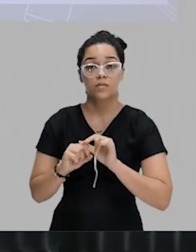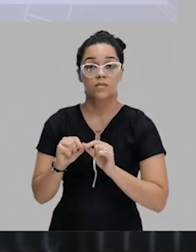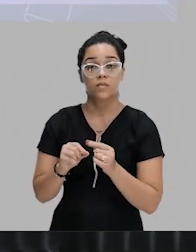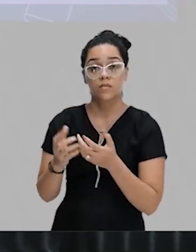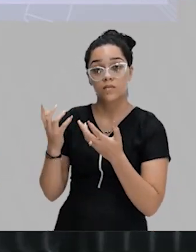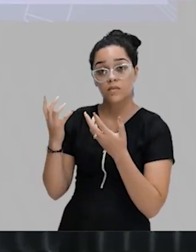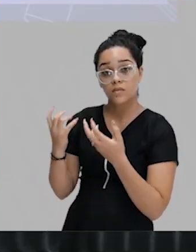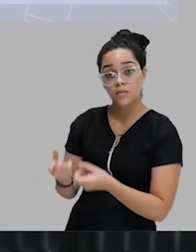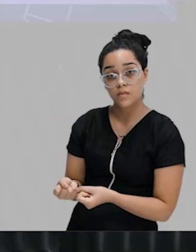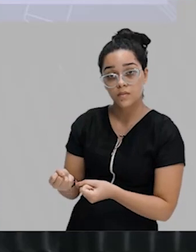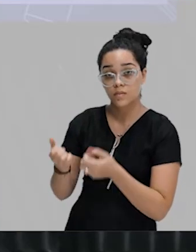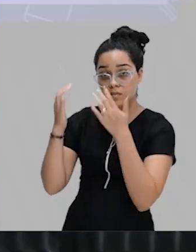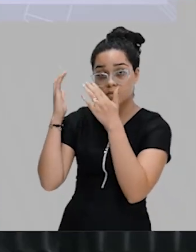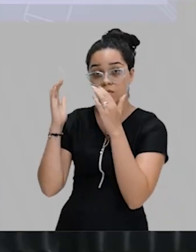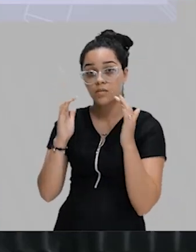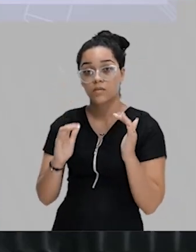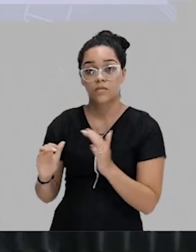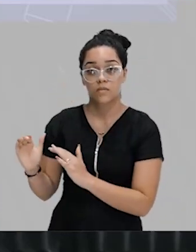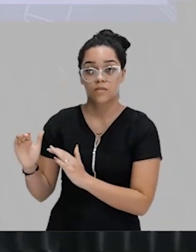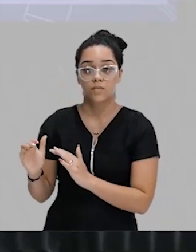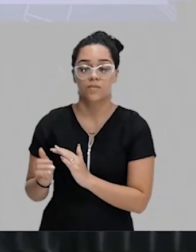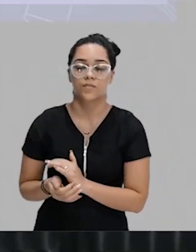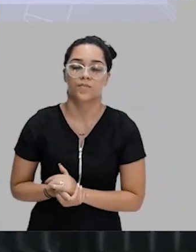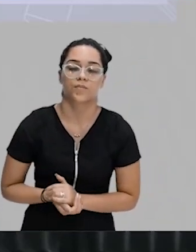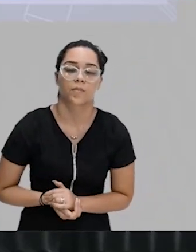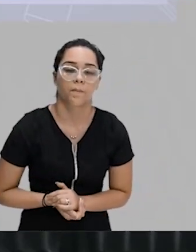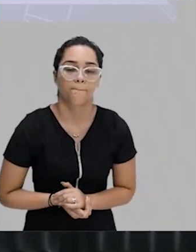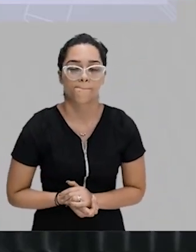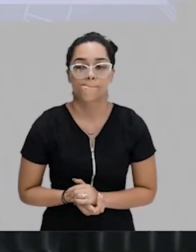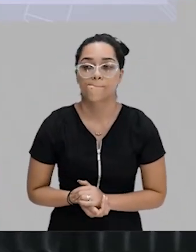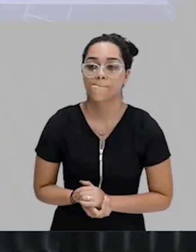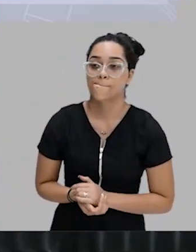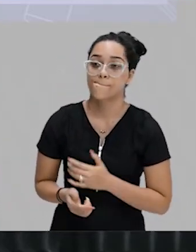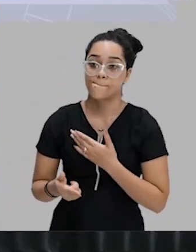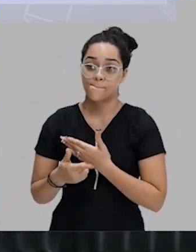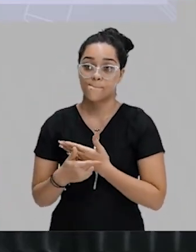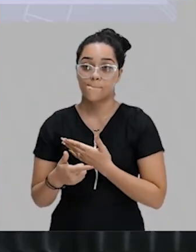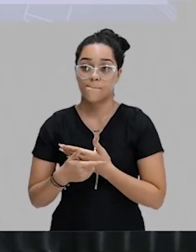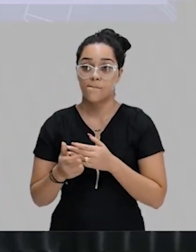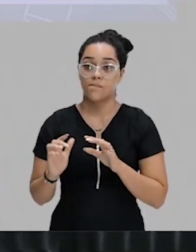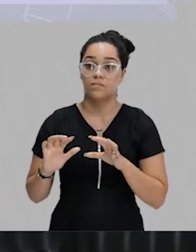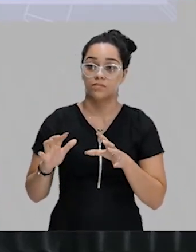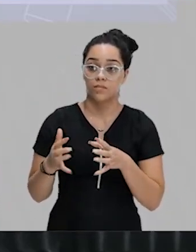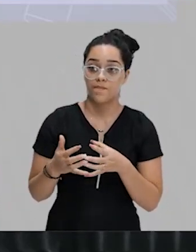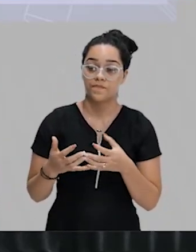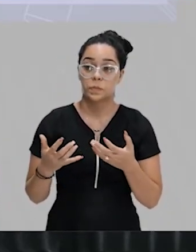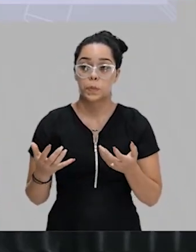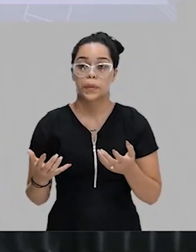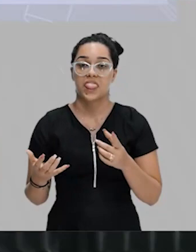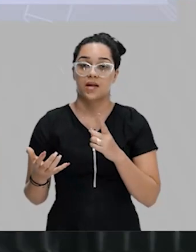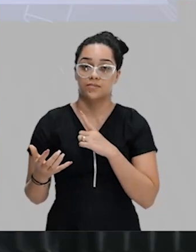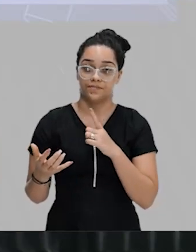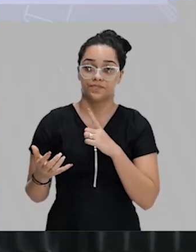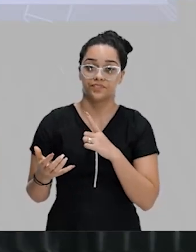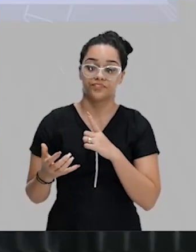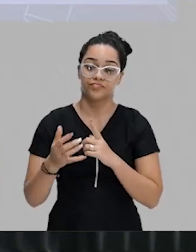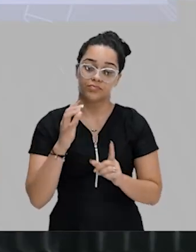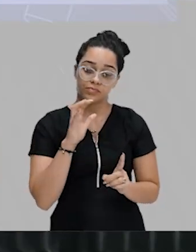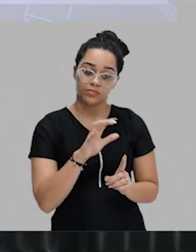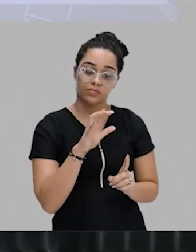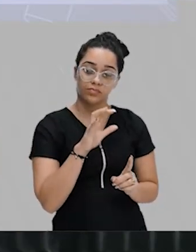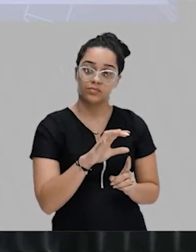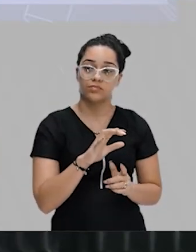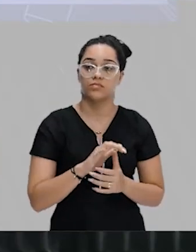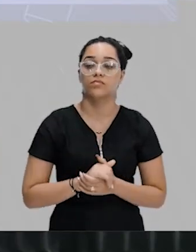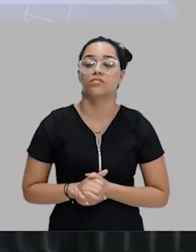sujeição, que é um papel de subordinação, que é um papel de classe, evidentemente, ali o quê? Dominada,